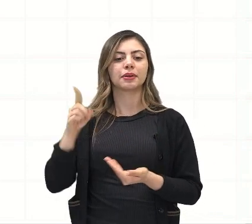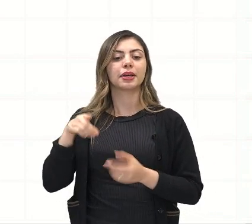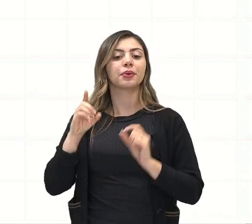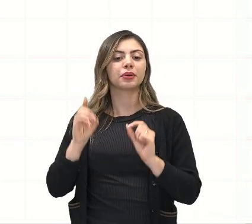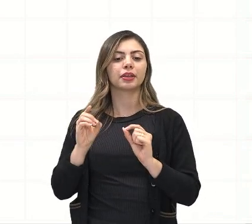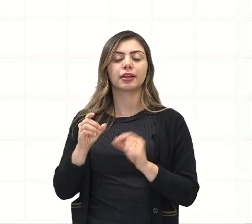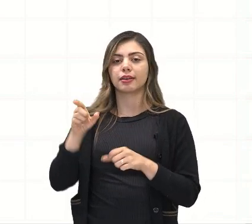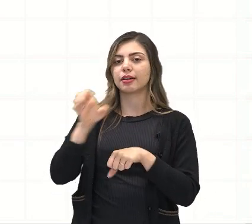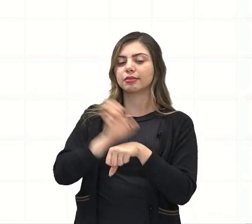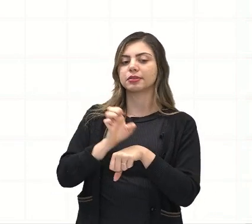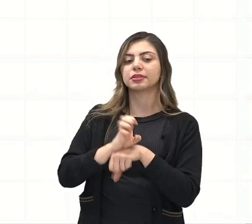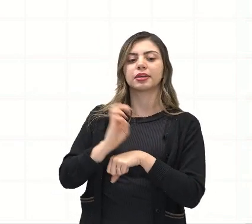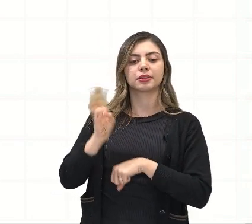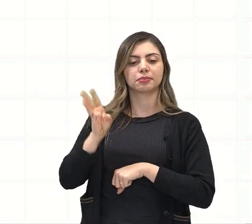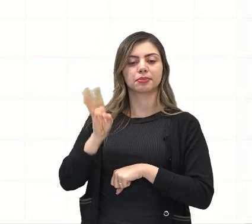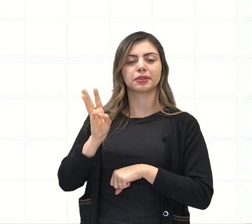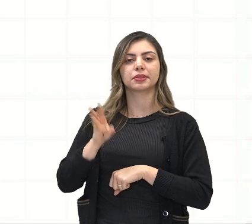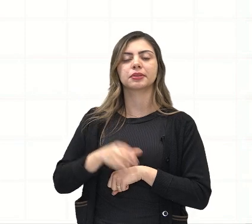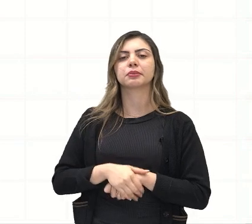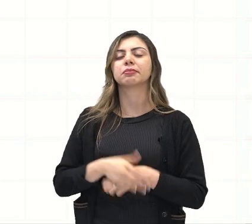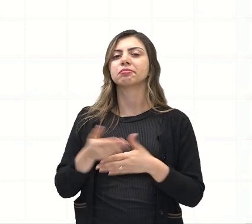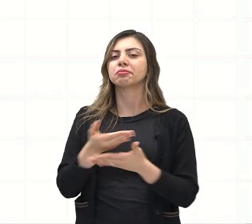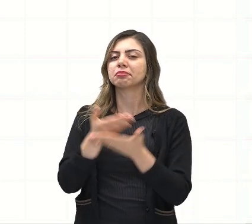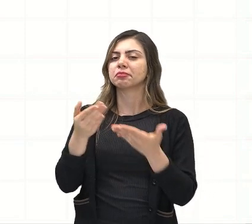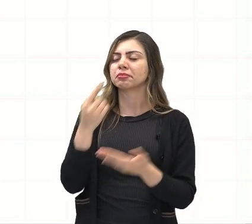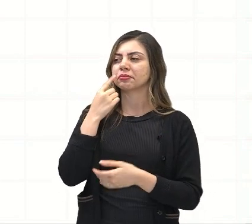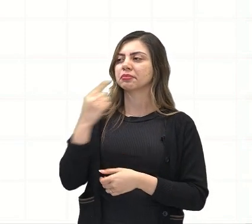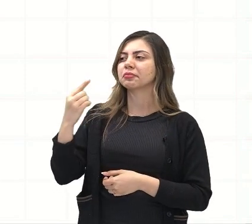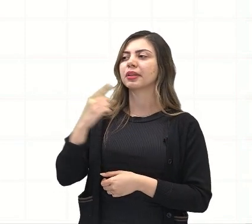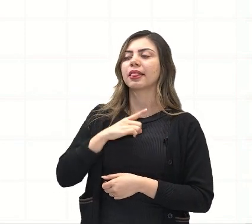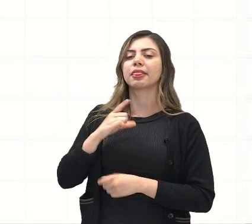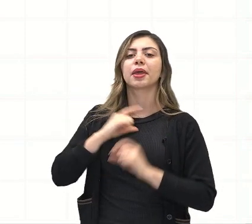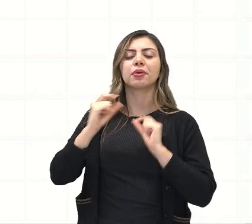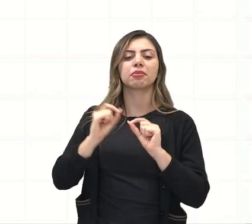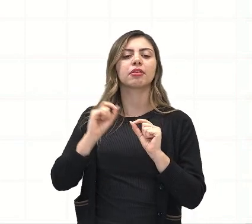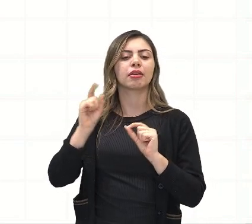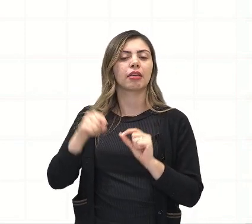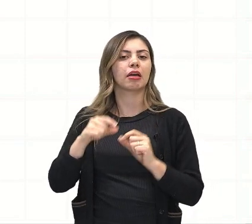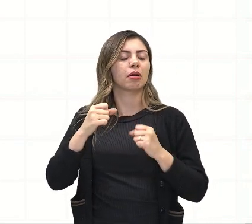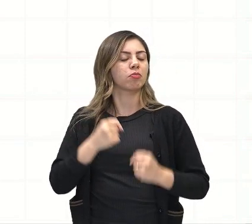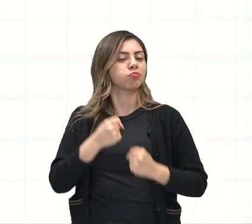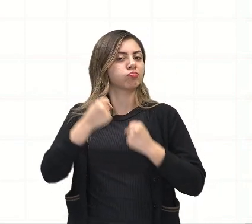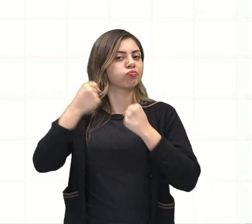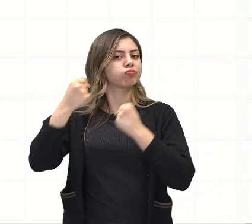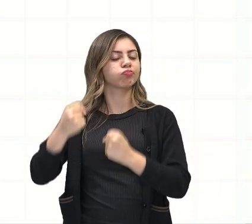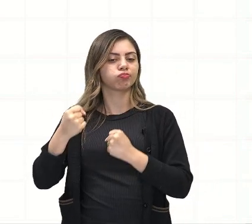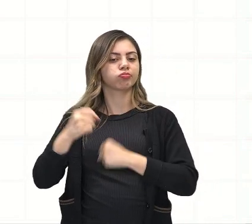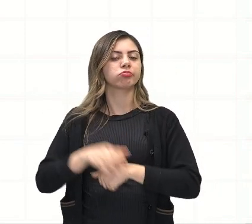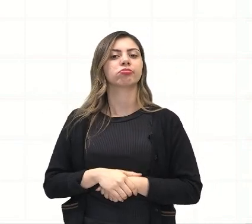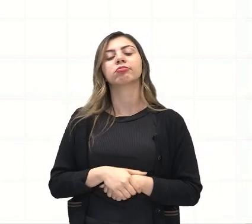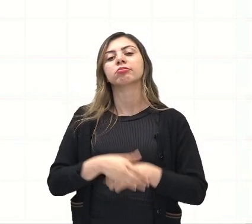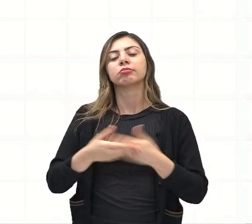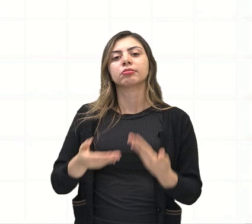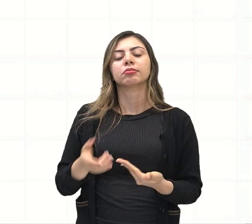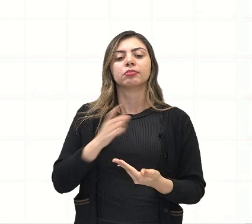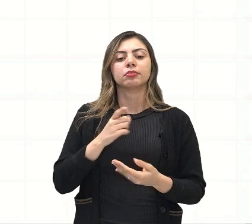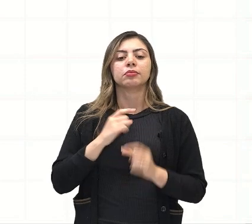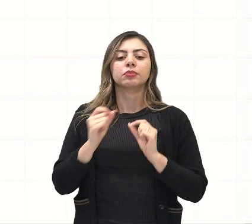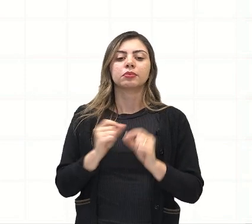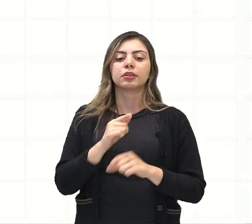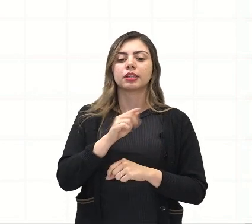Grão-Pará-Maranhão, né? Para você ver a extensão e o poderio dessa companhia, né, que se estendia